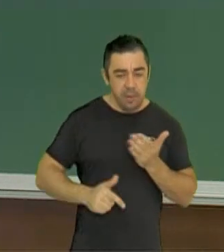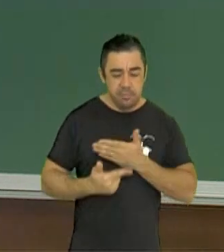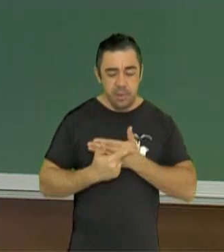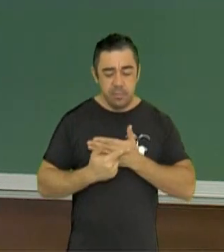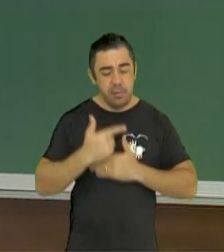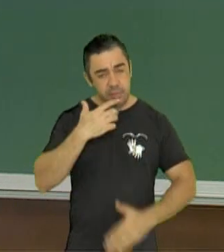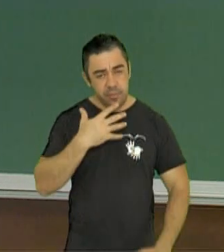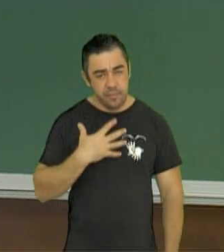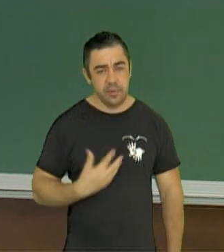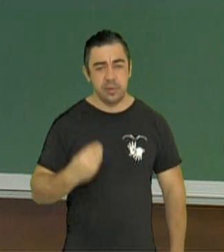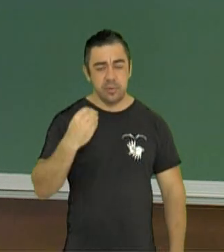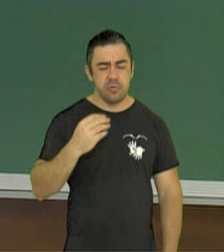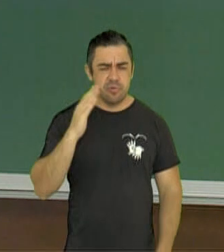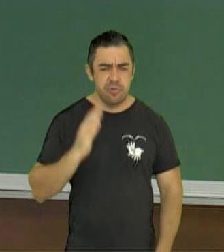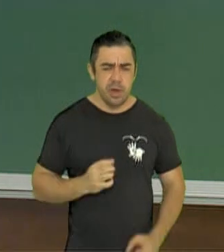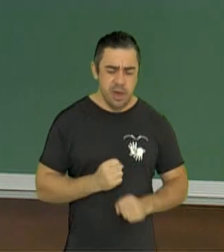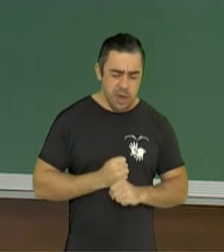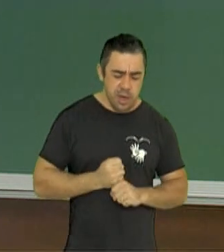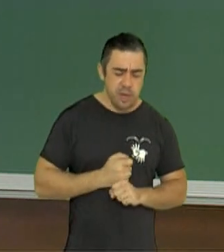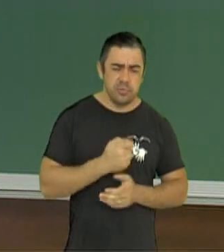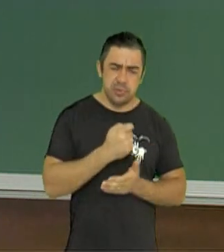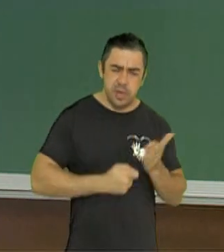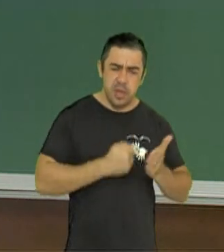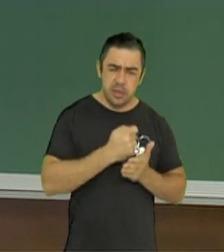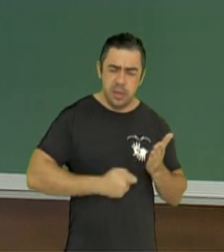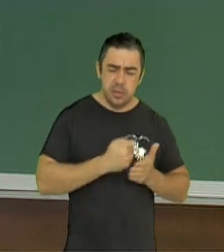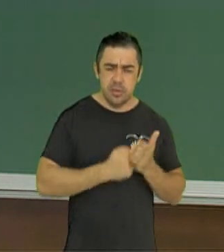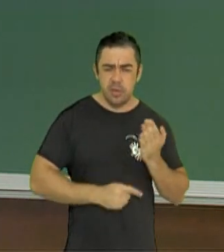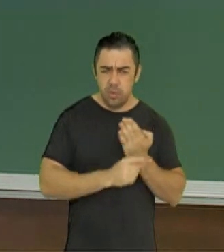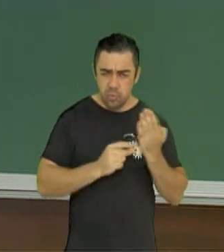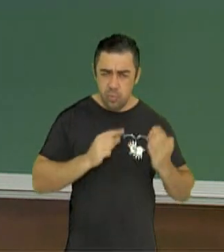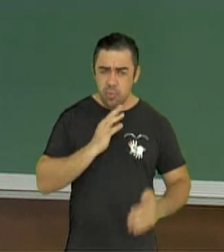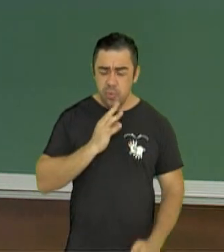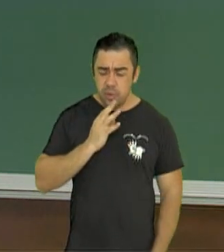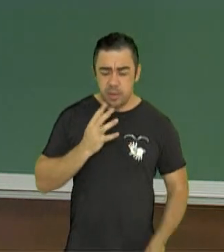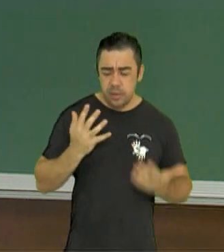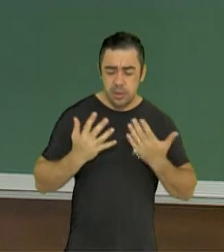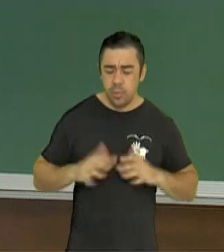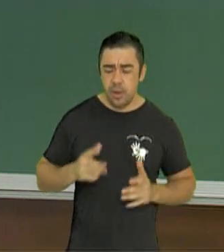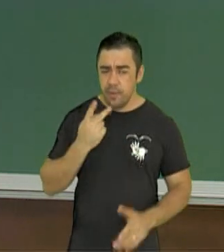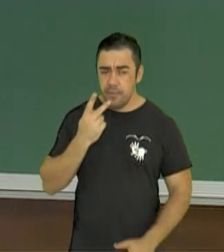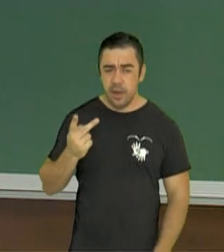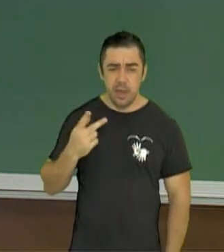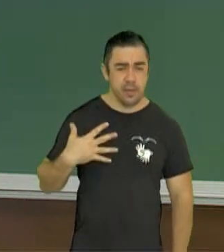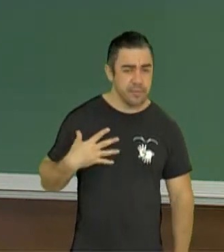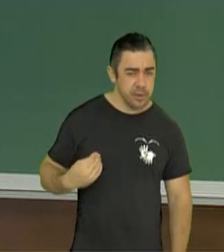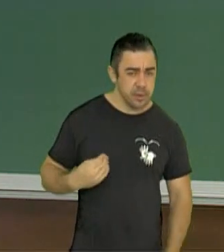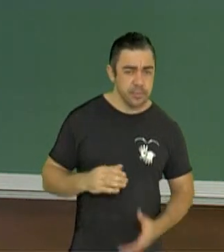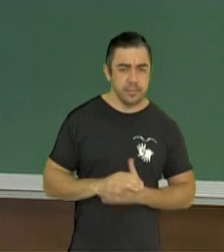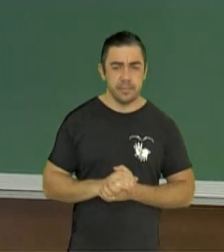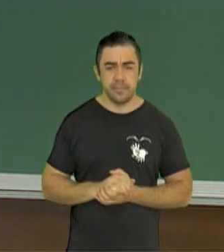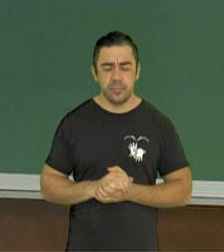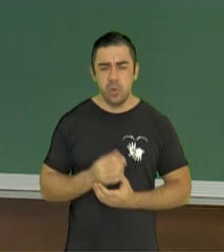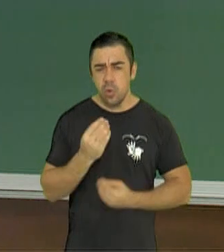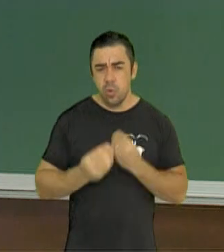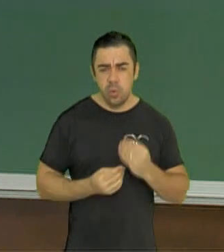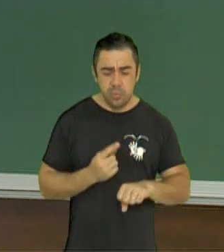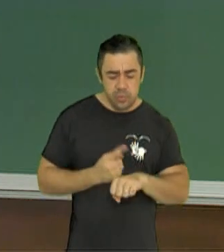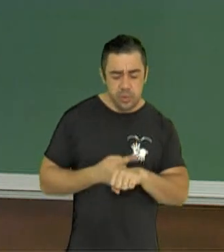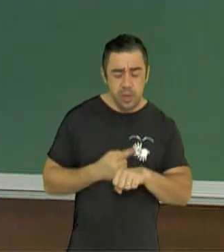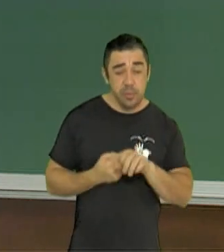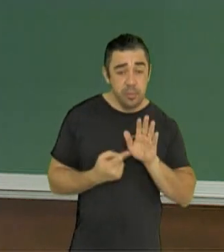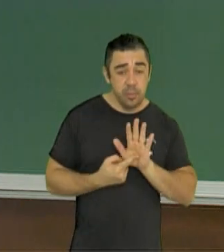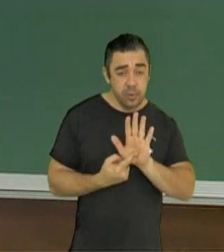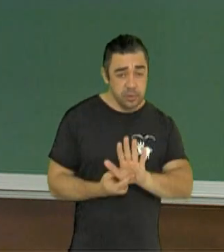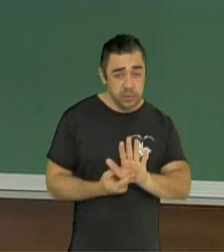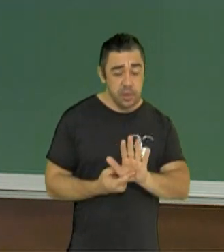Durante muitos anos, já escritor conhecido relutará em falar do filho. Como o tempo é retratado na narrativa,